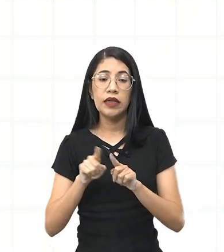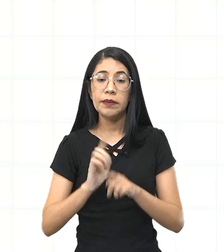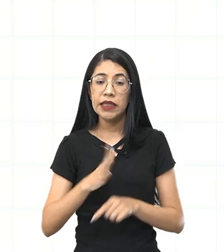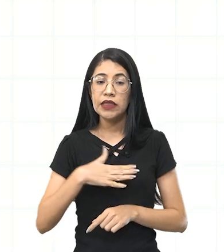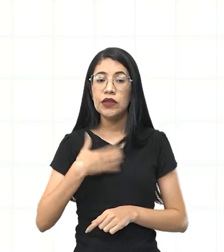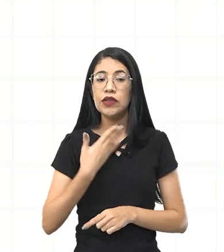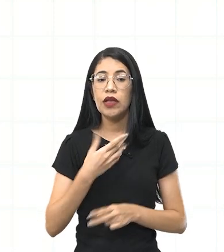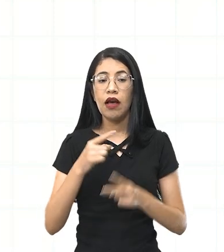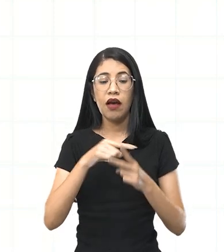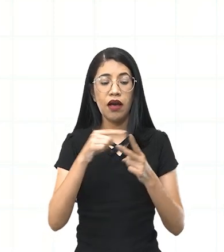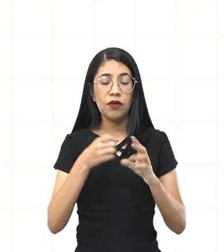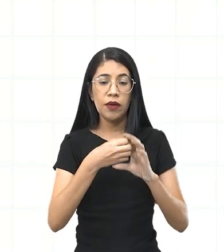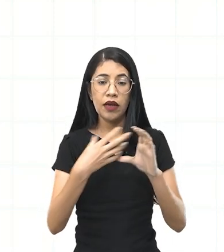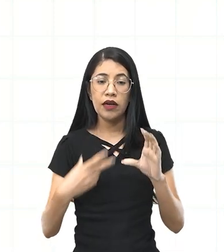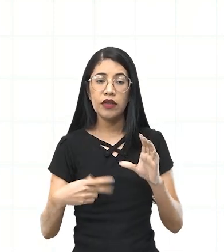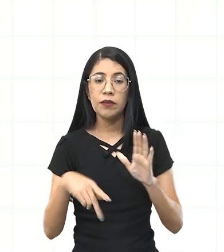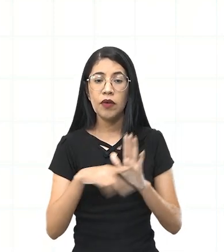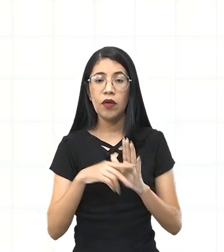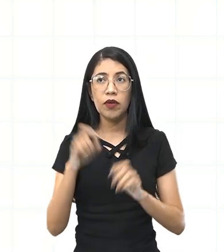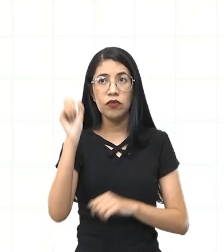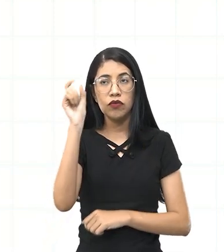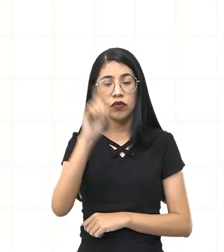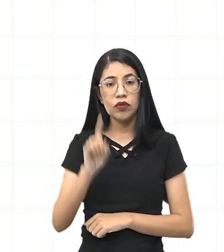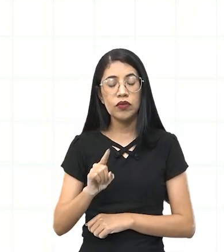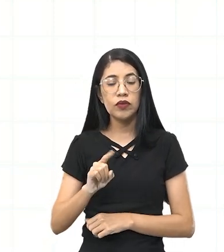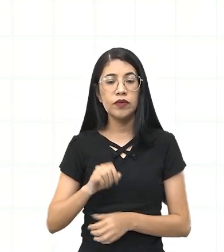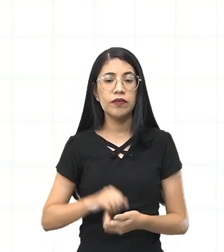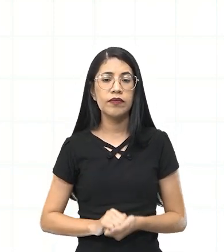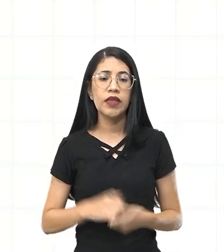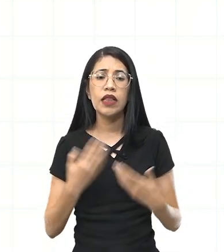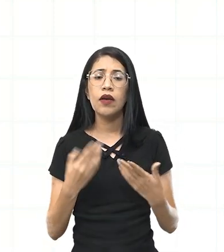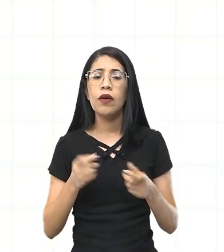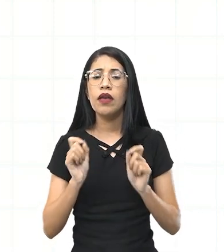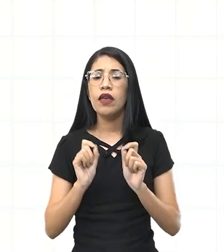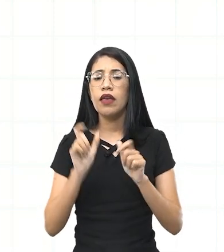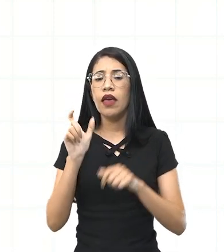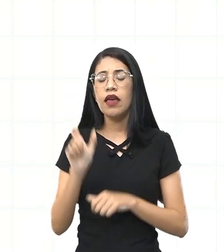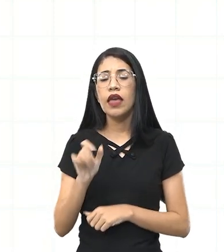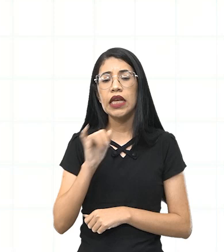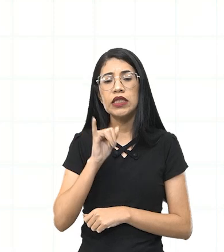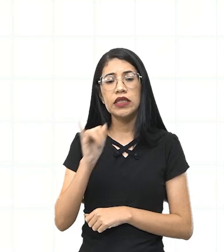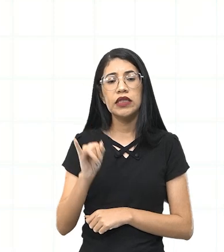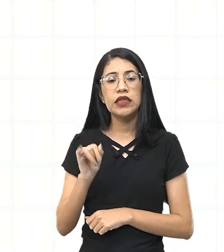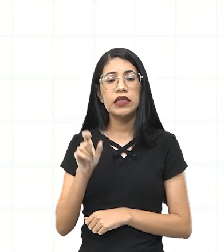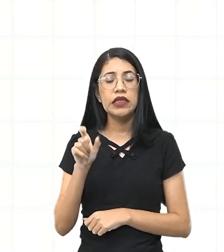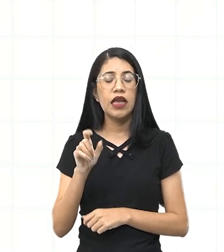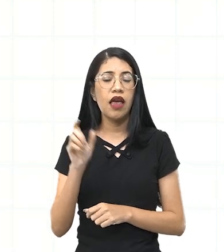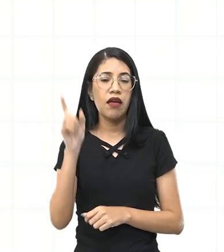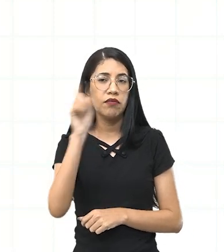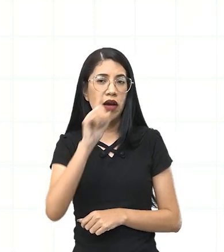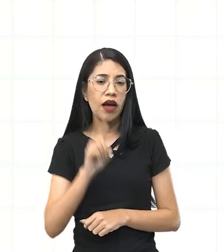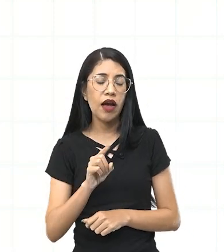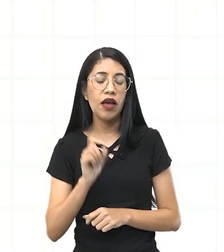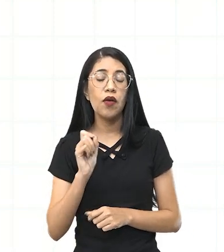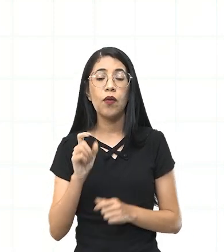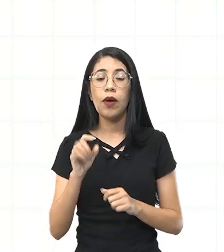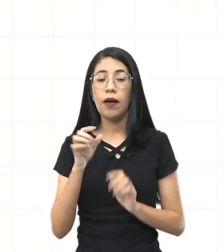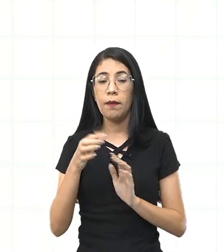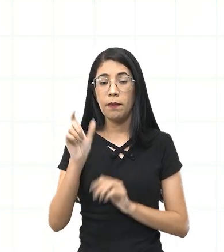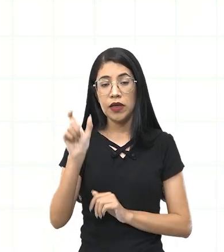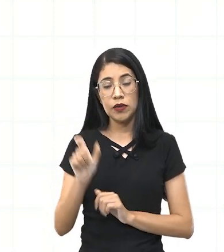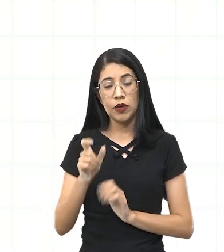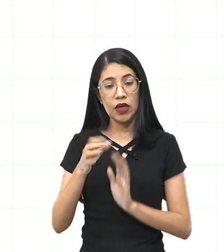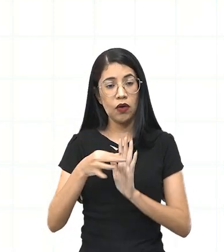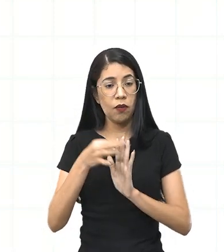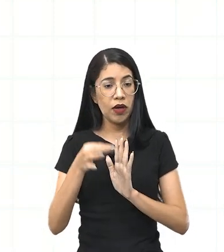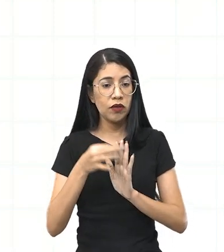assustador, né? Quem é que pode dizer se ele é poderoso e assustador? Alguém que teceu um comentário sobre, né,